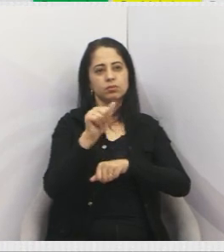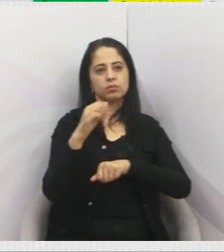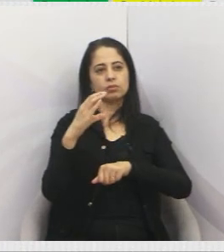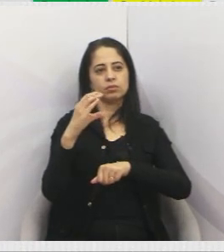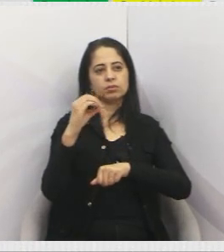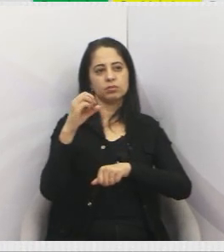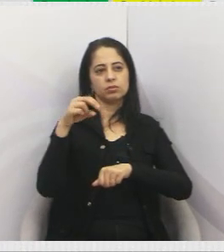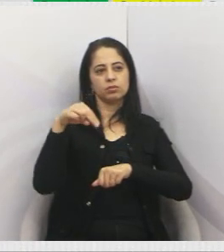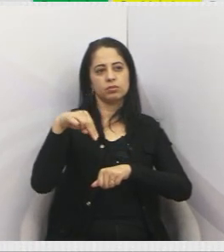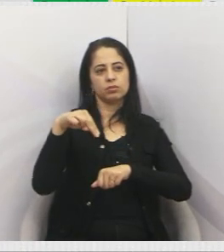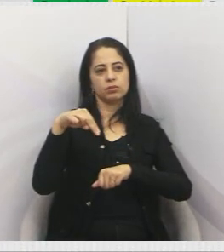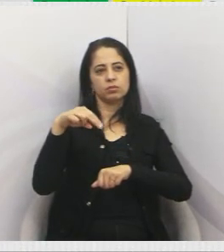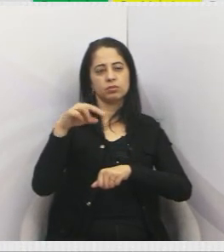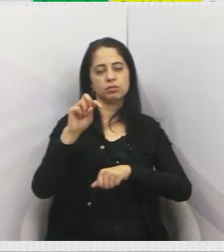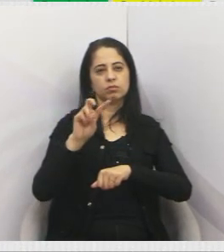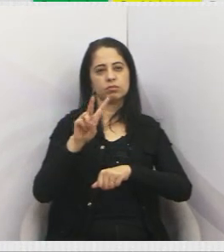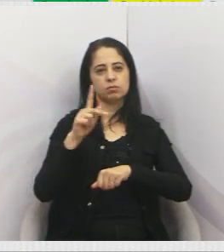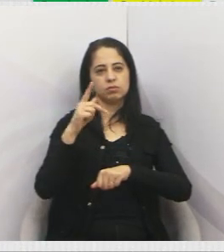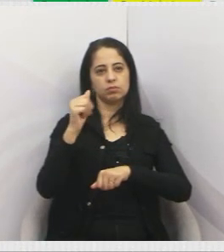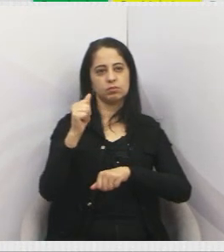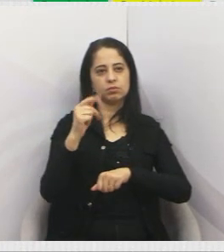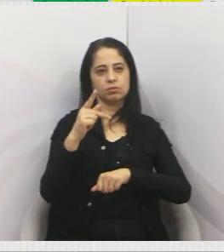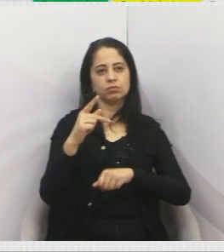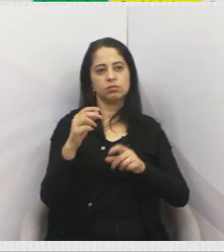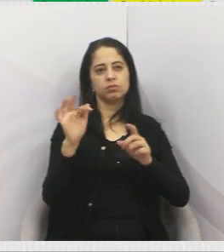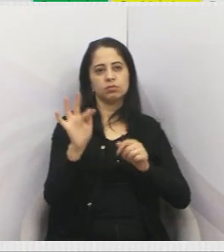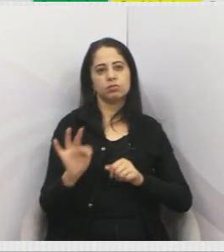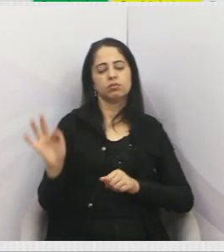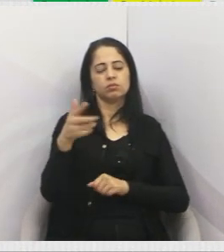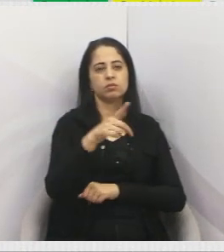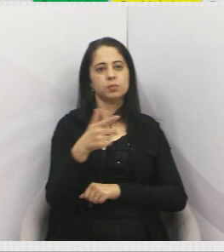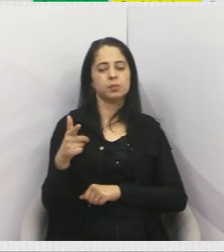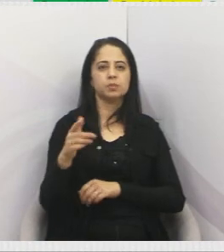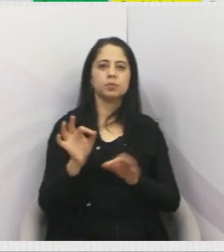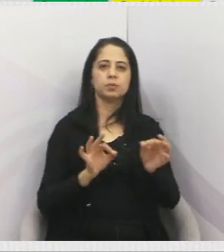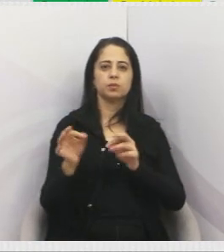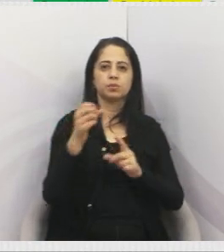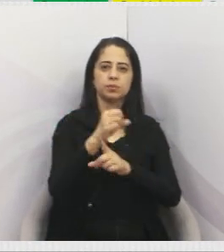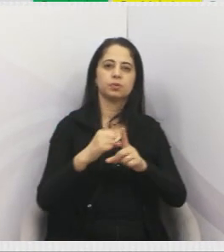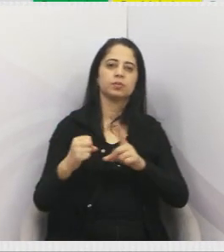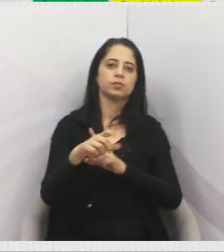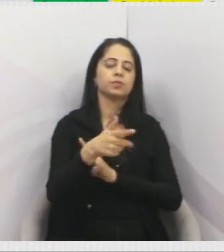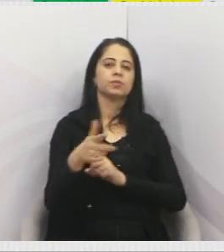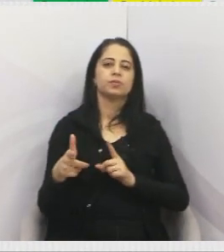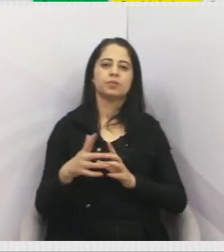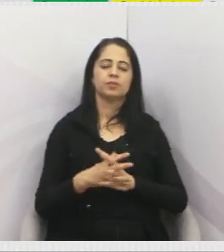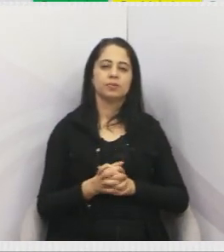a Convap, entidades acadêmicas em branco e organização da sociedade civil em branco.